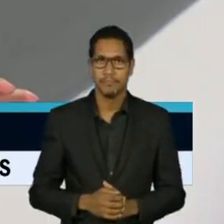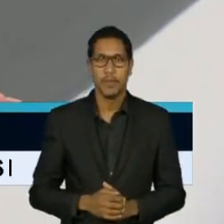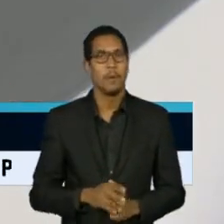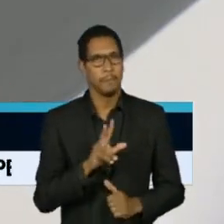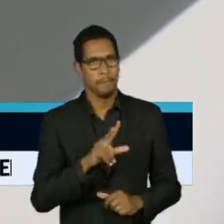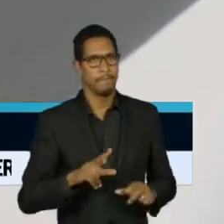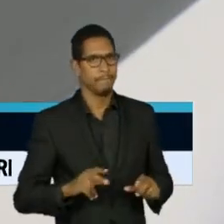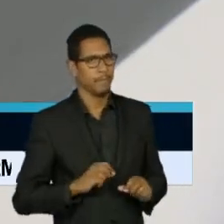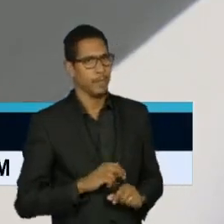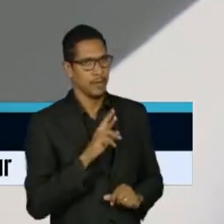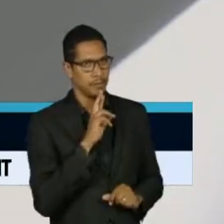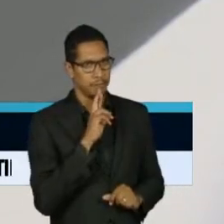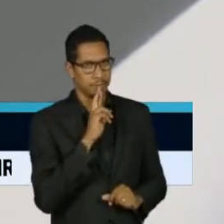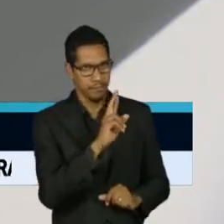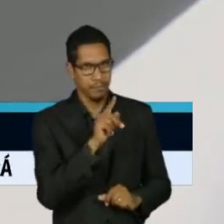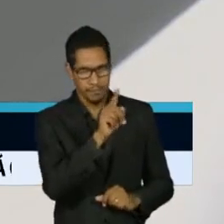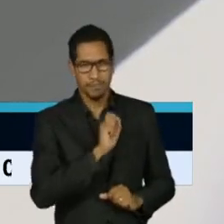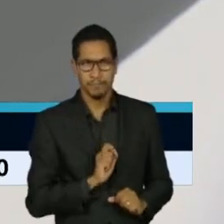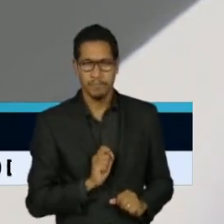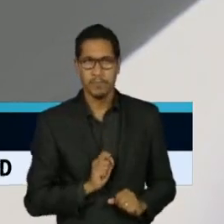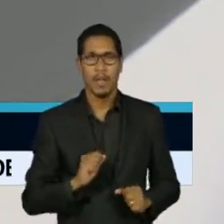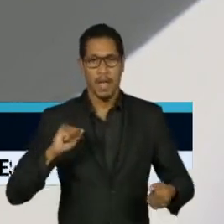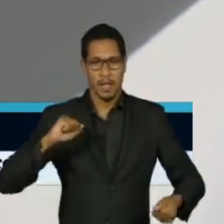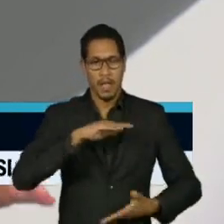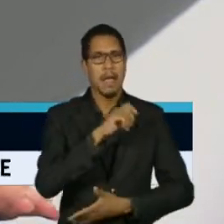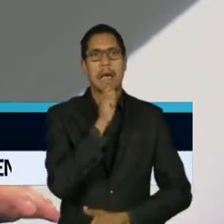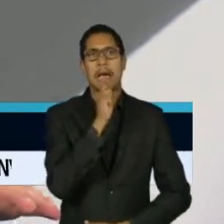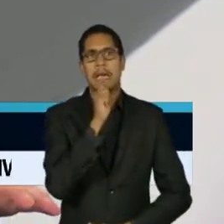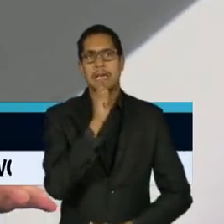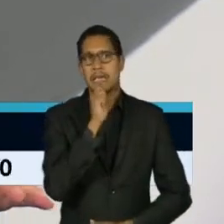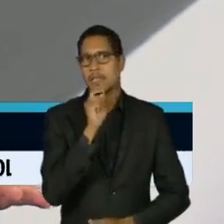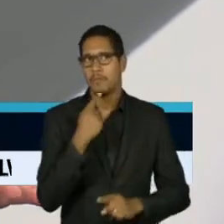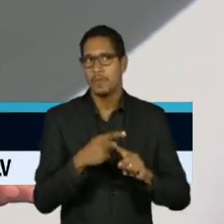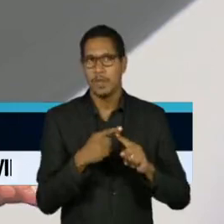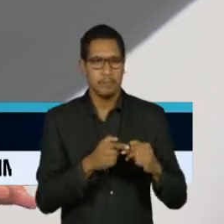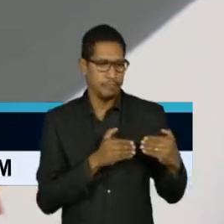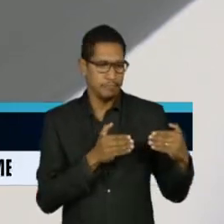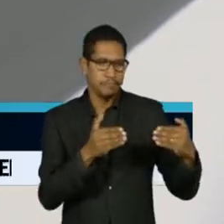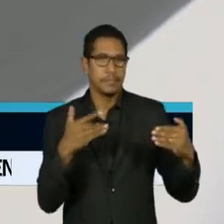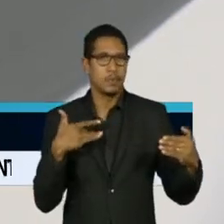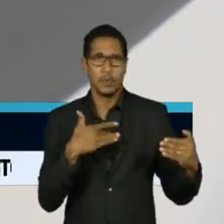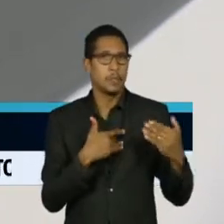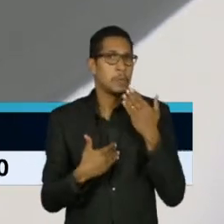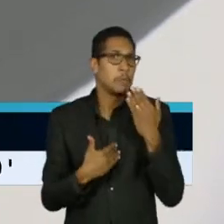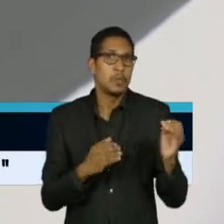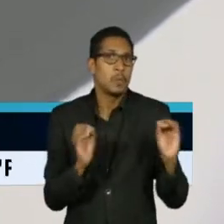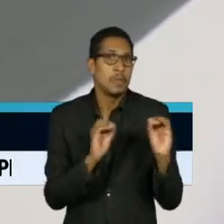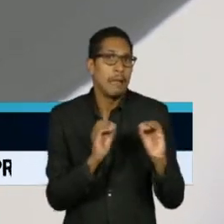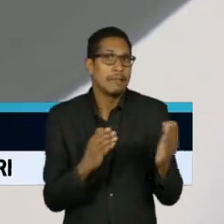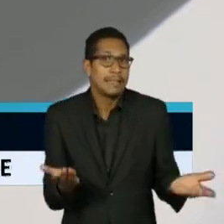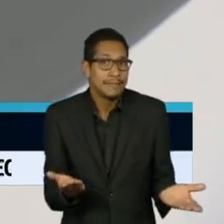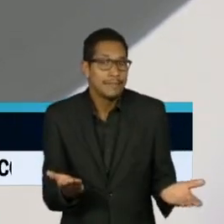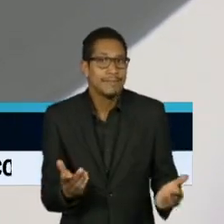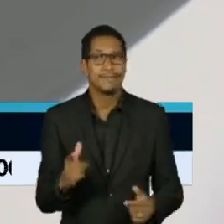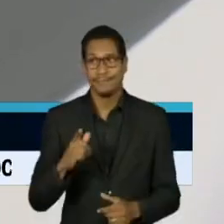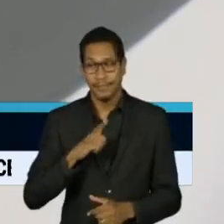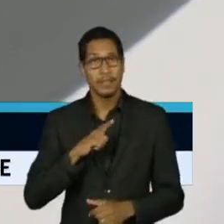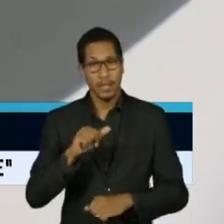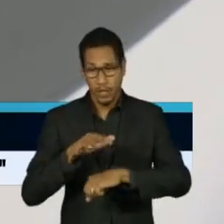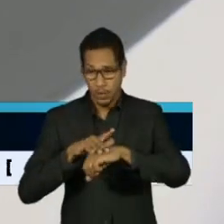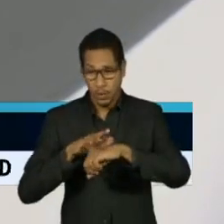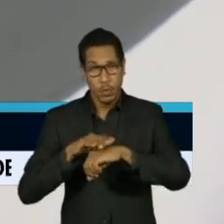Patrícia. A Anvisa não autorizou porque o Ministério da Saúde não pediu. Nós estamos falando de uma doença de